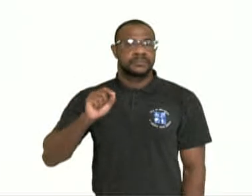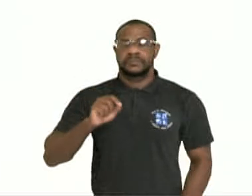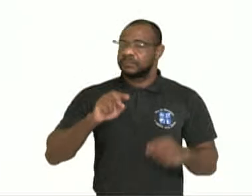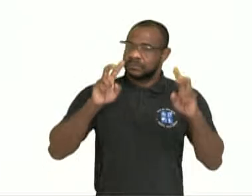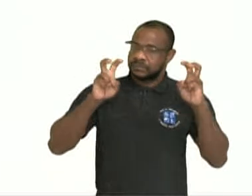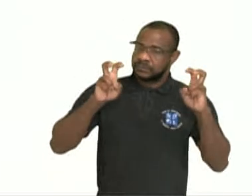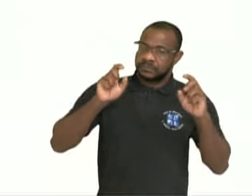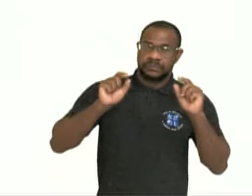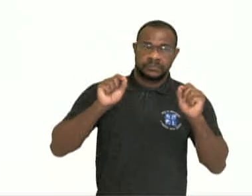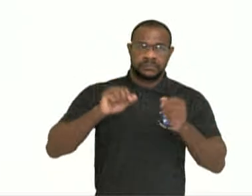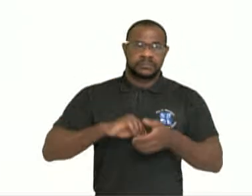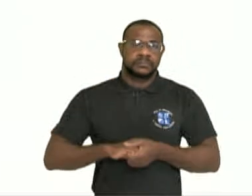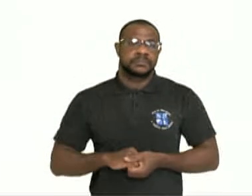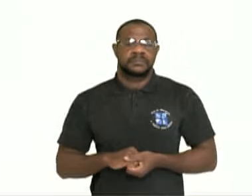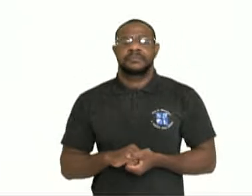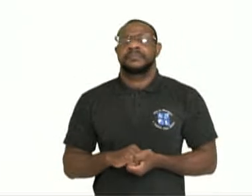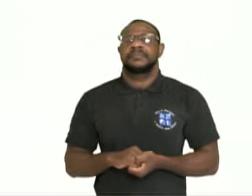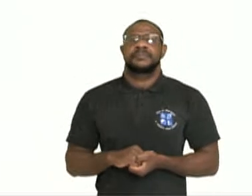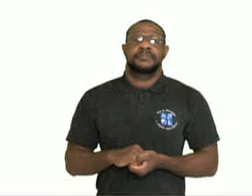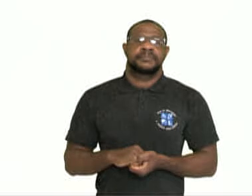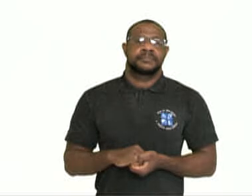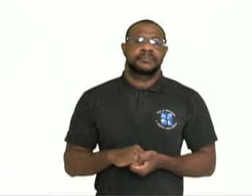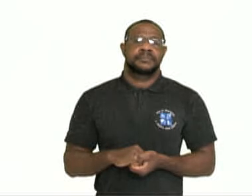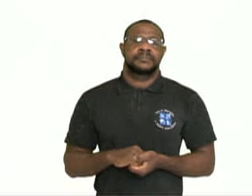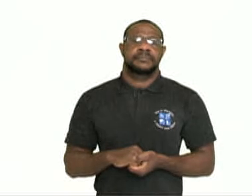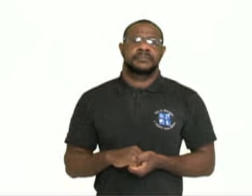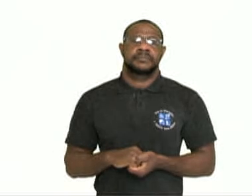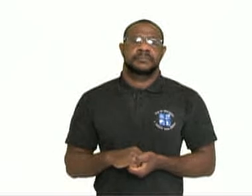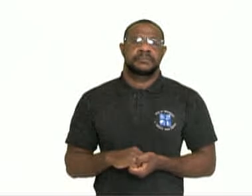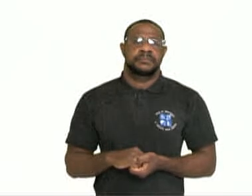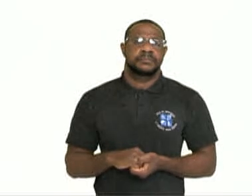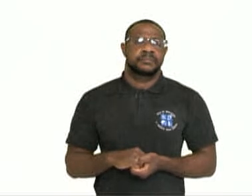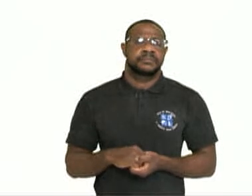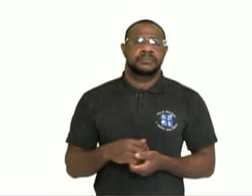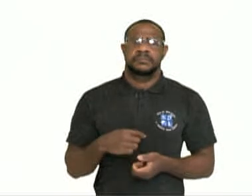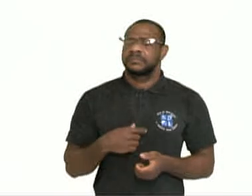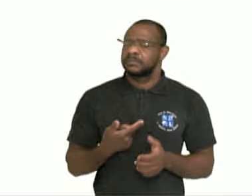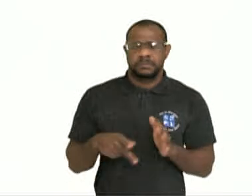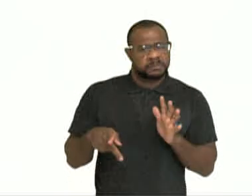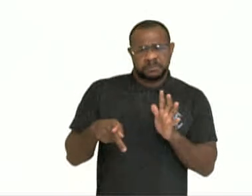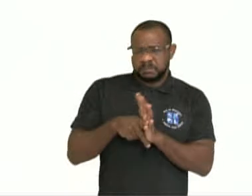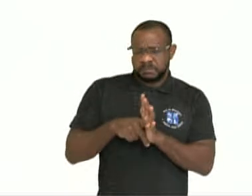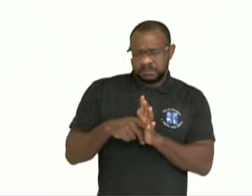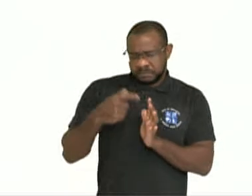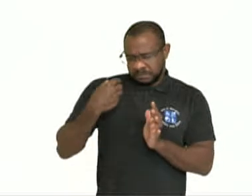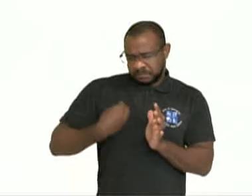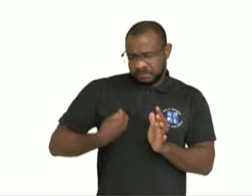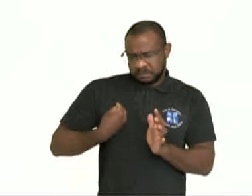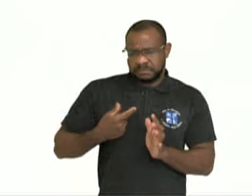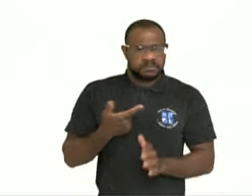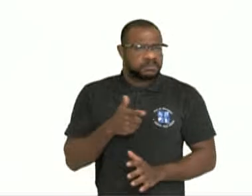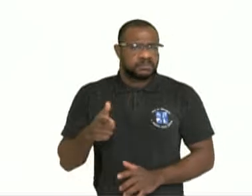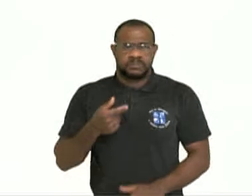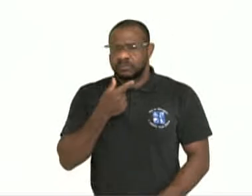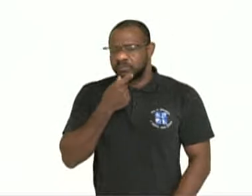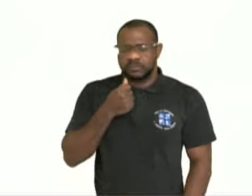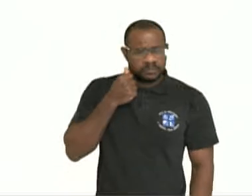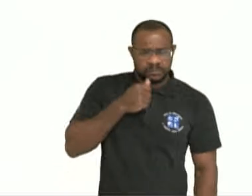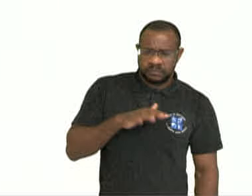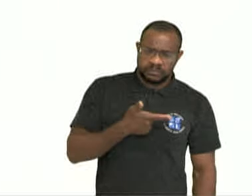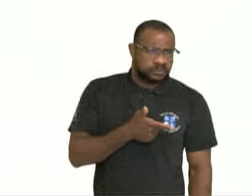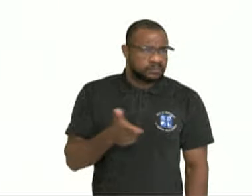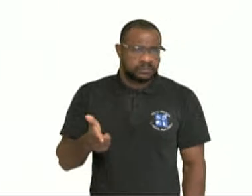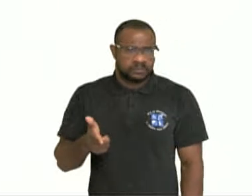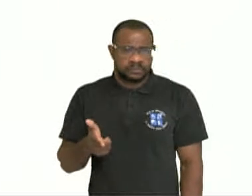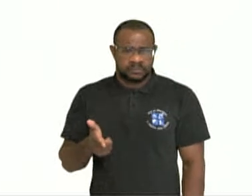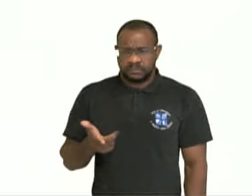seja, não são propriedades de nadie, não são propriedade de ninguém, nem homem nem mulher, não existe isso, um é